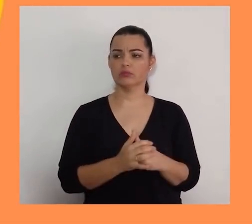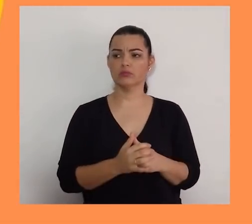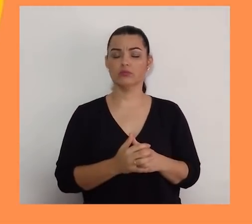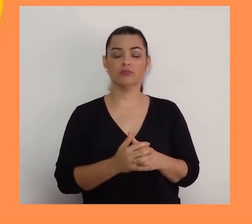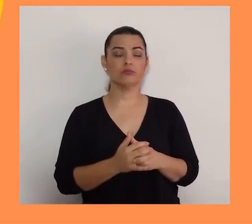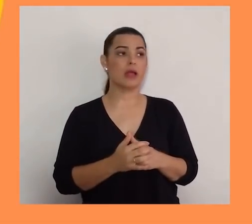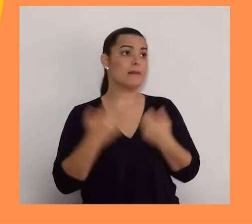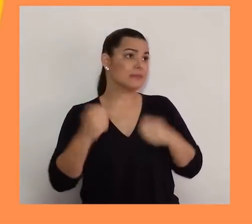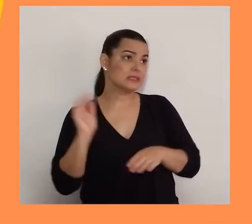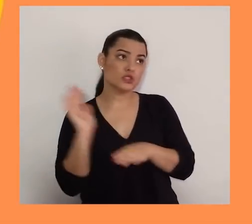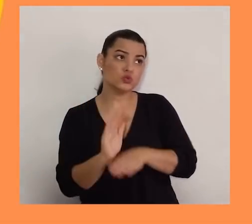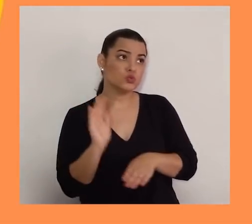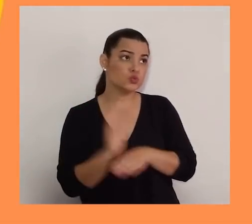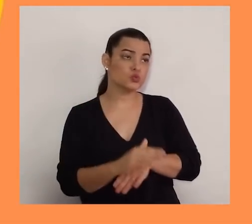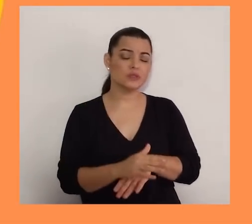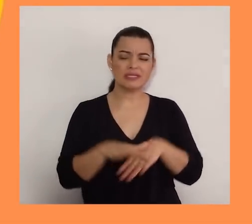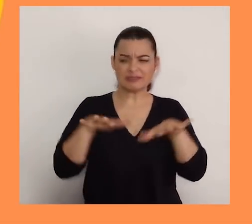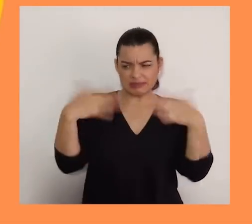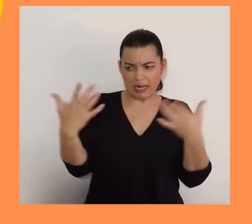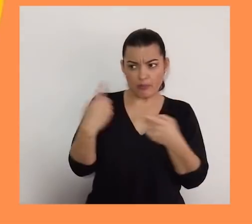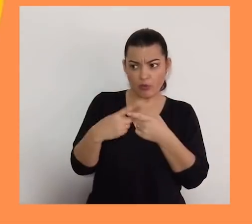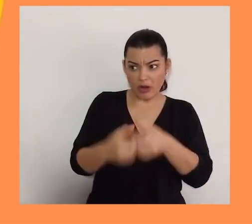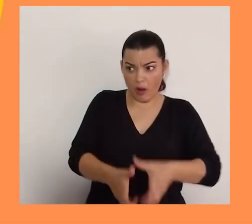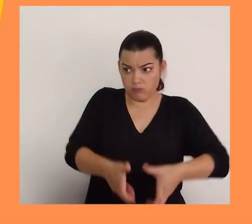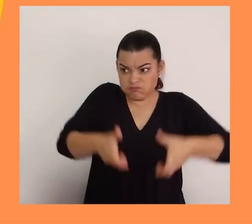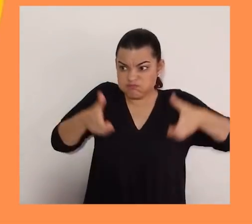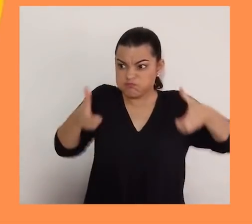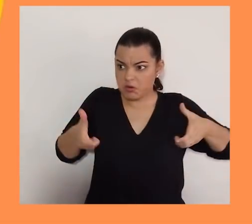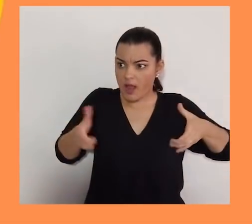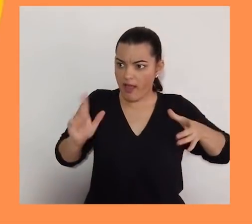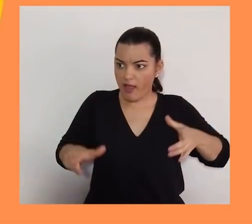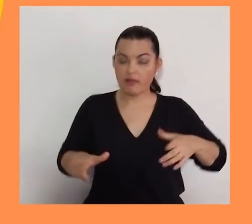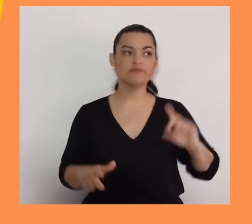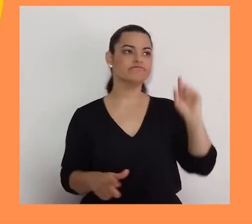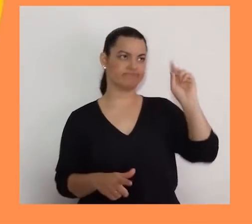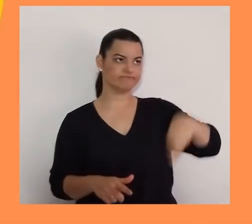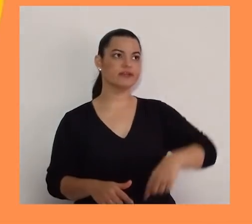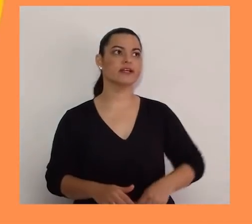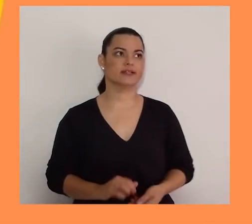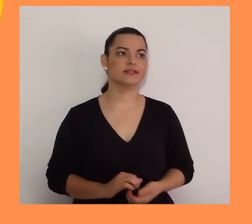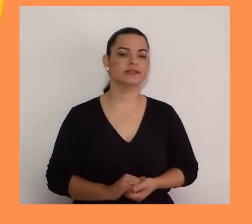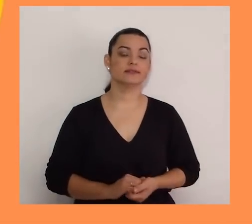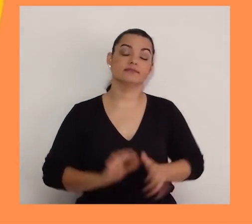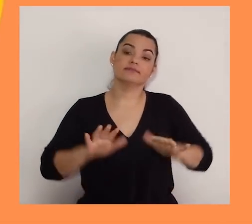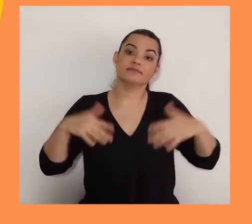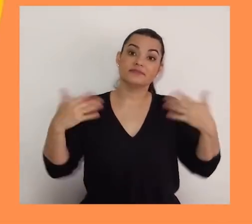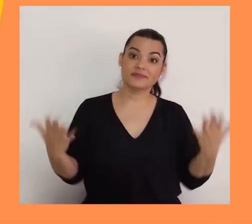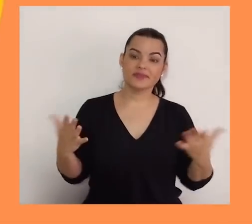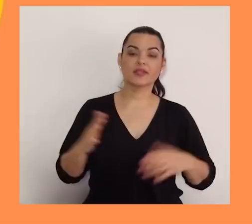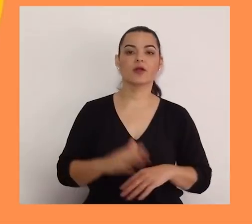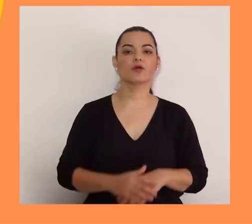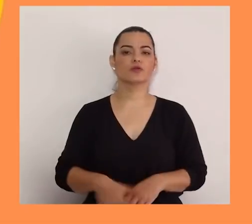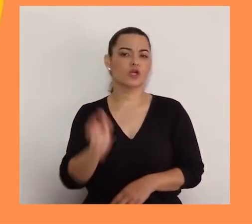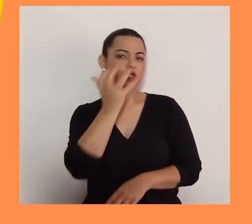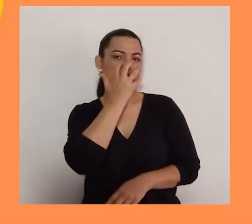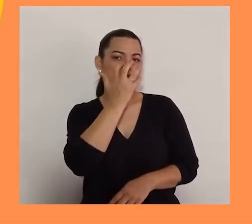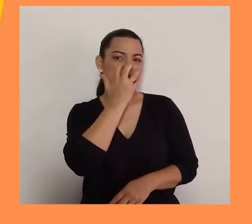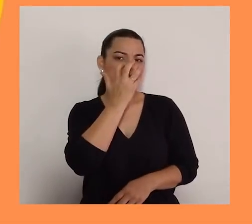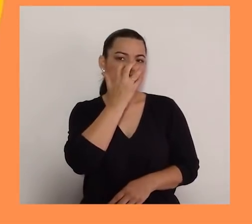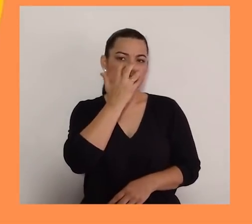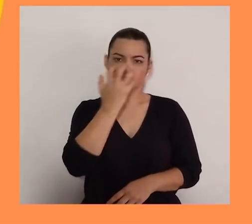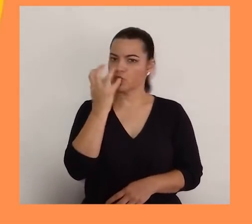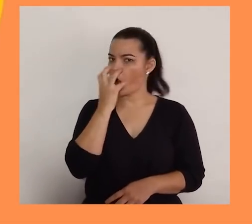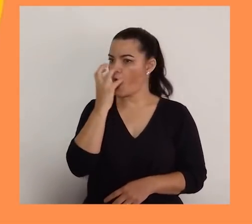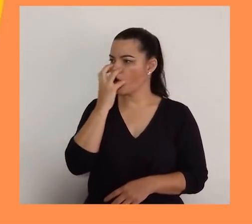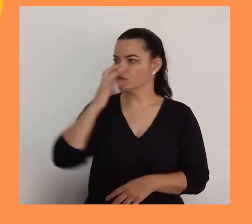segurou na neta, a neta na avó, a avó no vô, o vô no rabanete, puxa que puxa e nada do rabanete